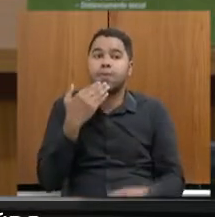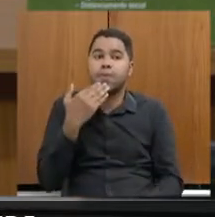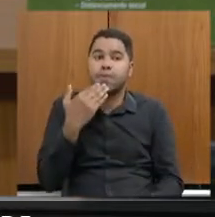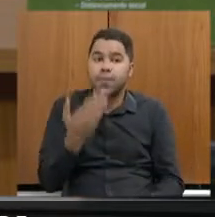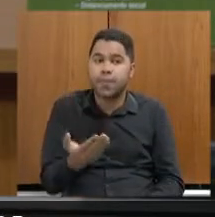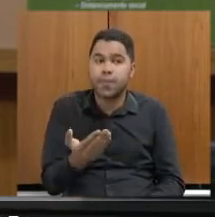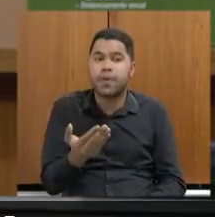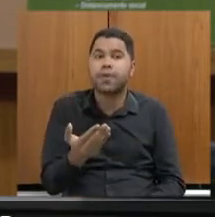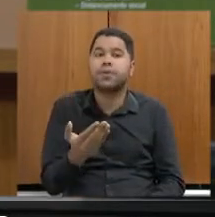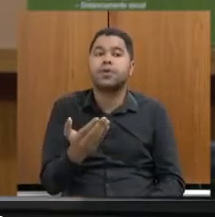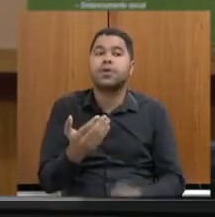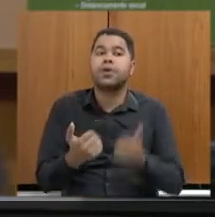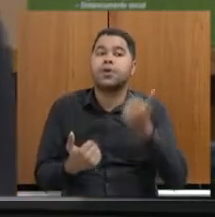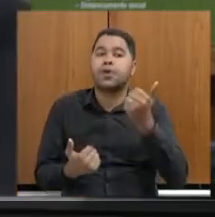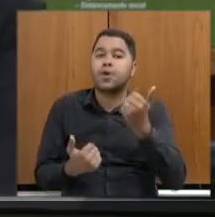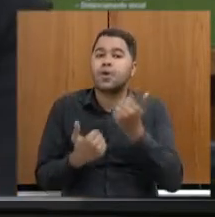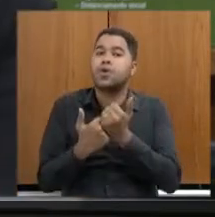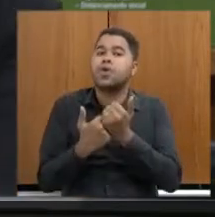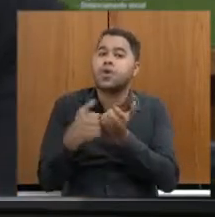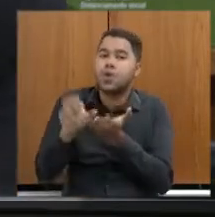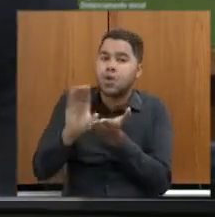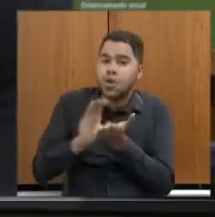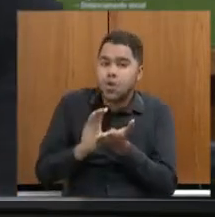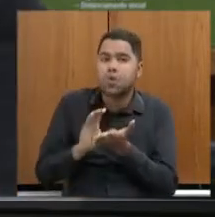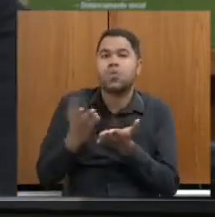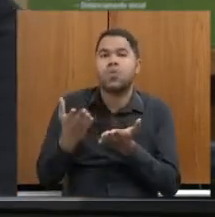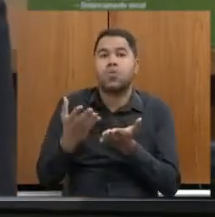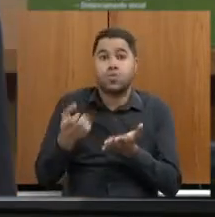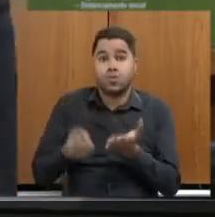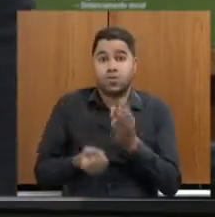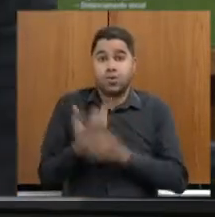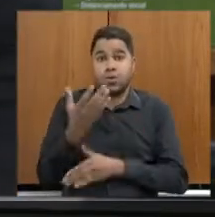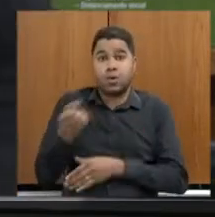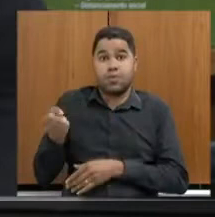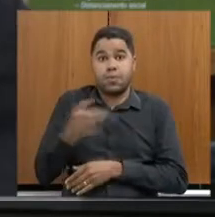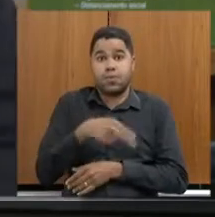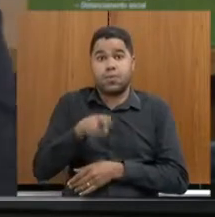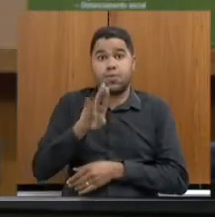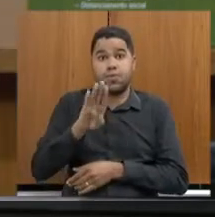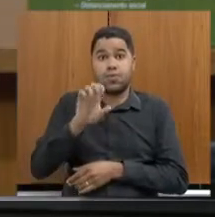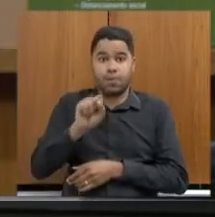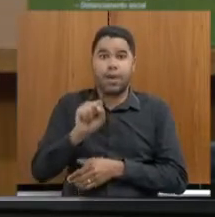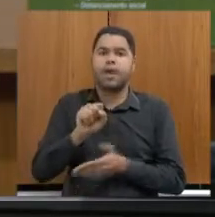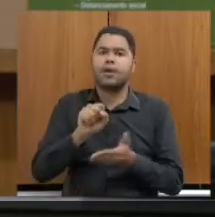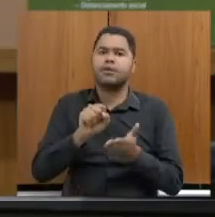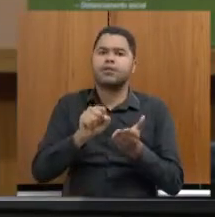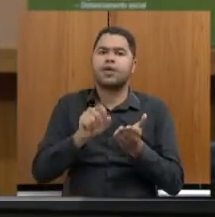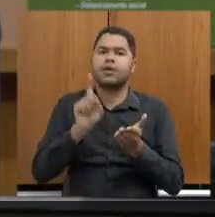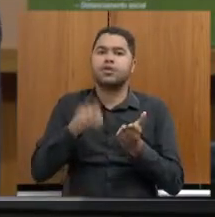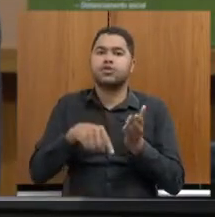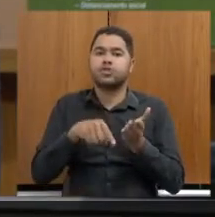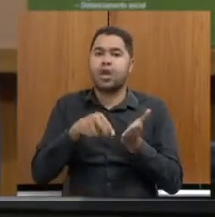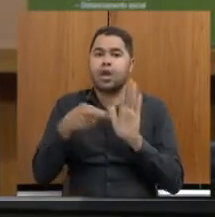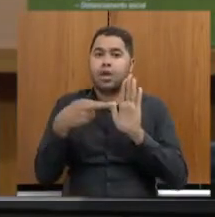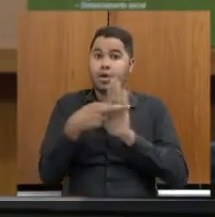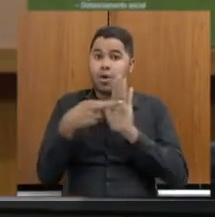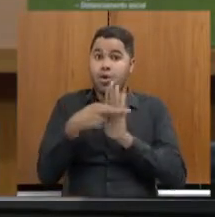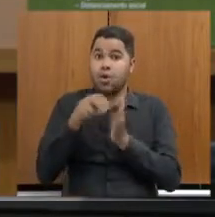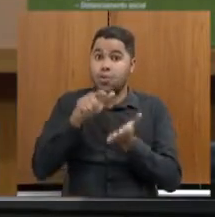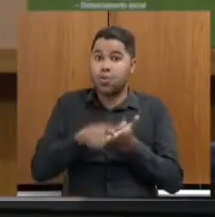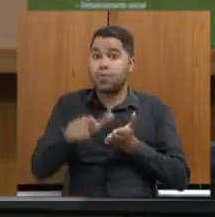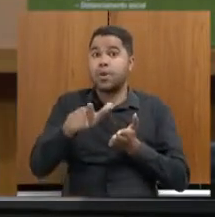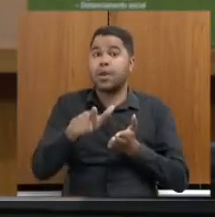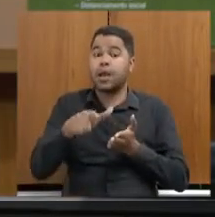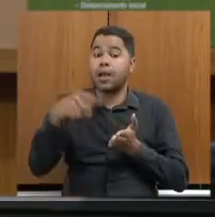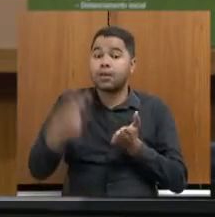aos senhores recurso para criar uma nova UBS e essa resolução foi publicada o estado e tem uma expectativa de